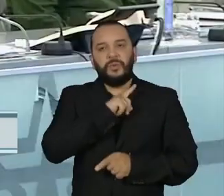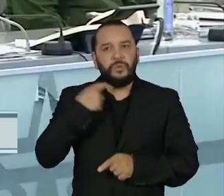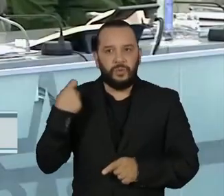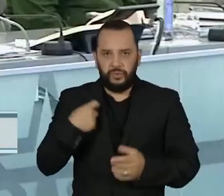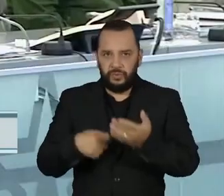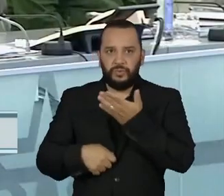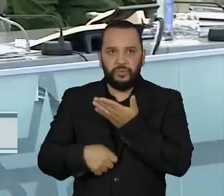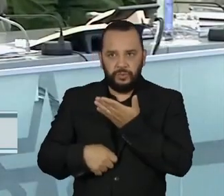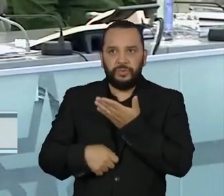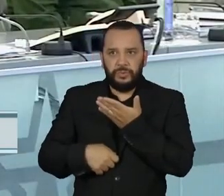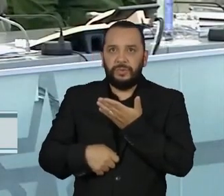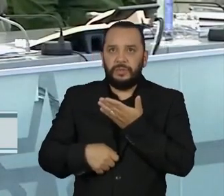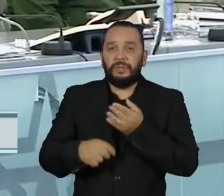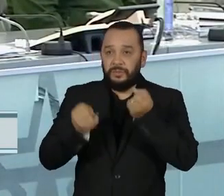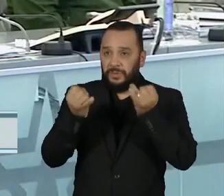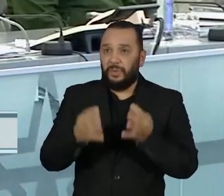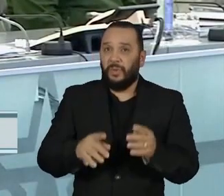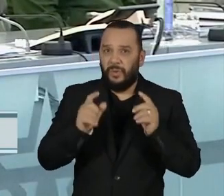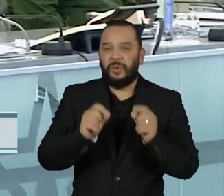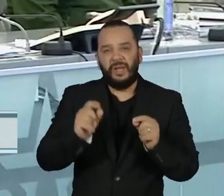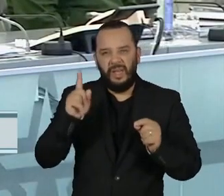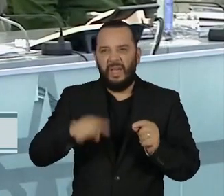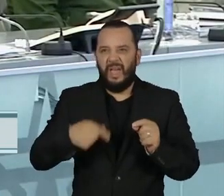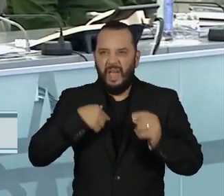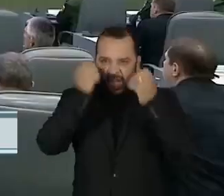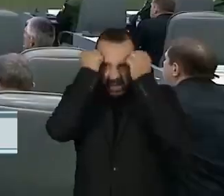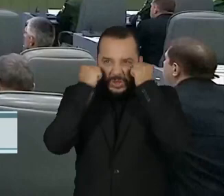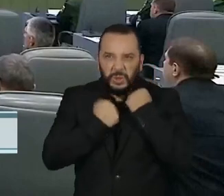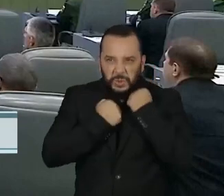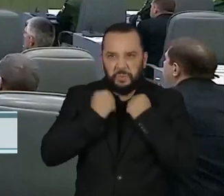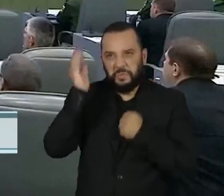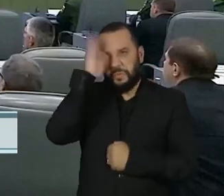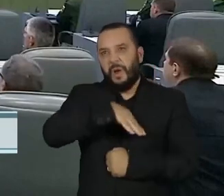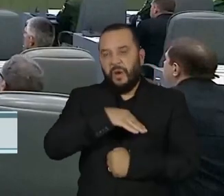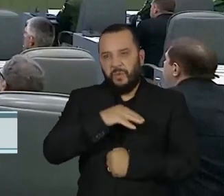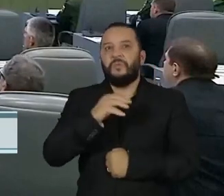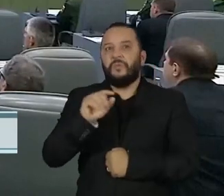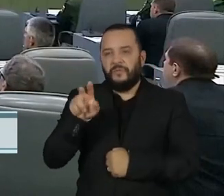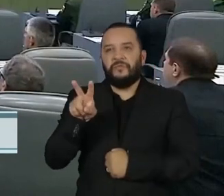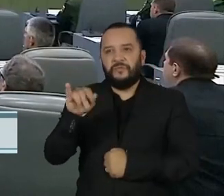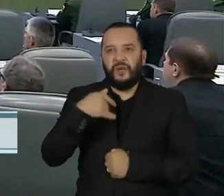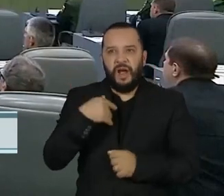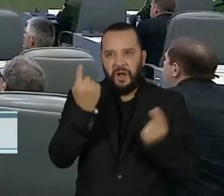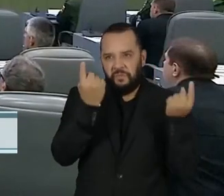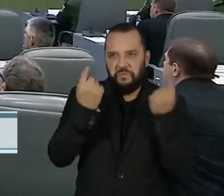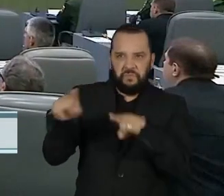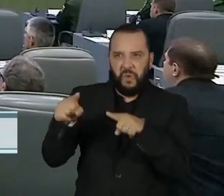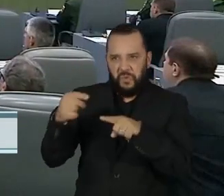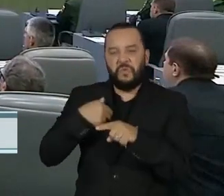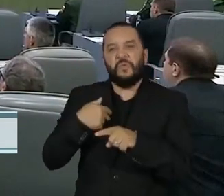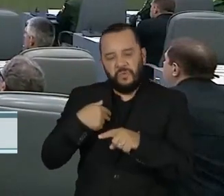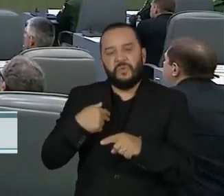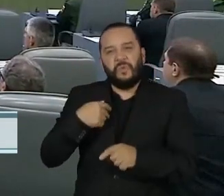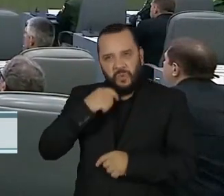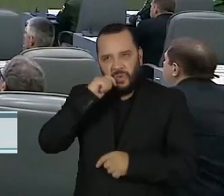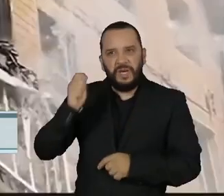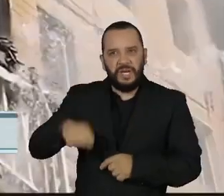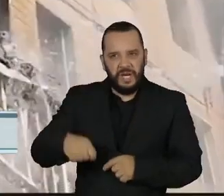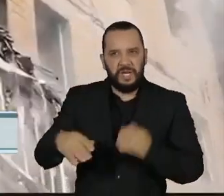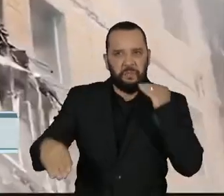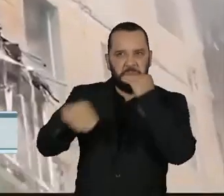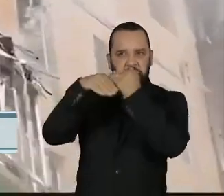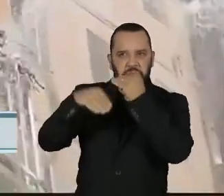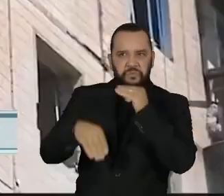Shogun chamou os ataques de atentados terroristas e disse que é ofensiva contra a Ucrânia será intensificada a altura